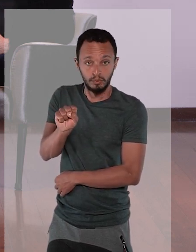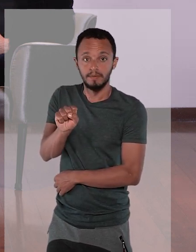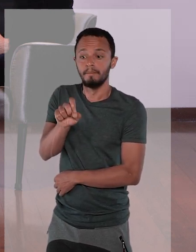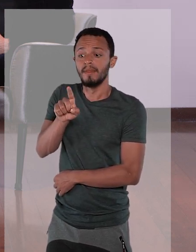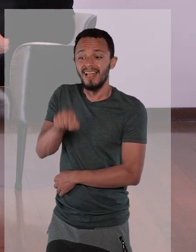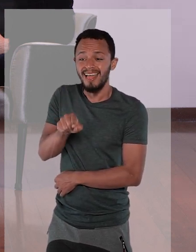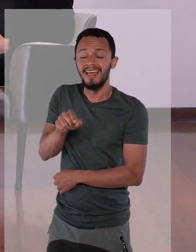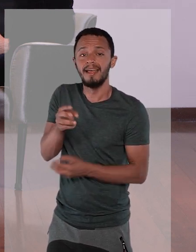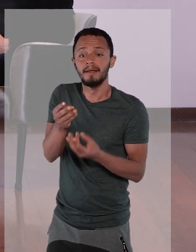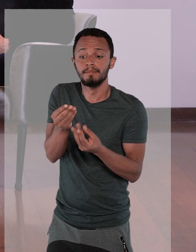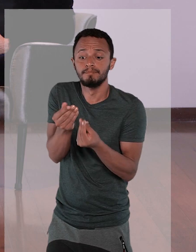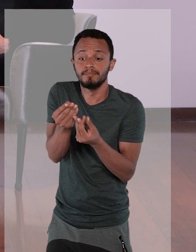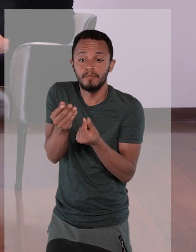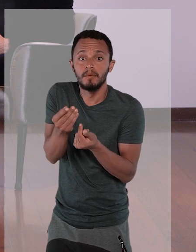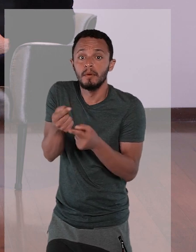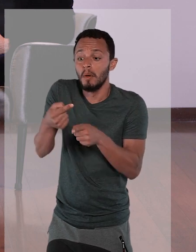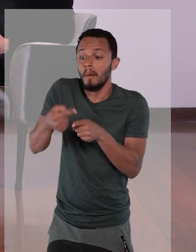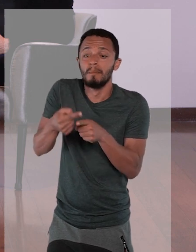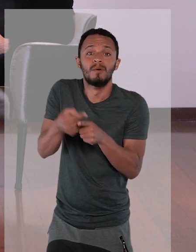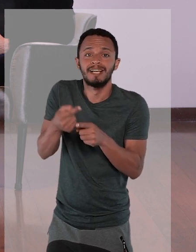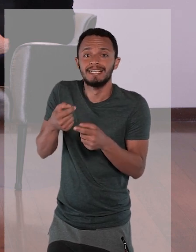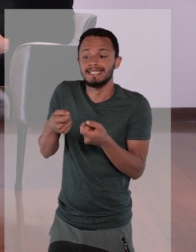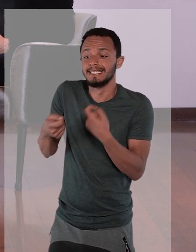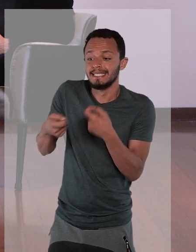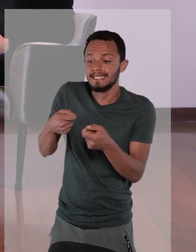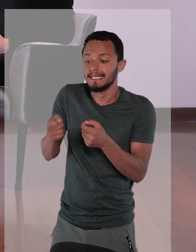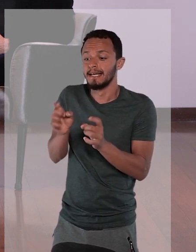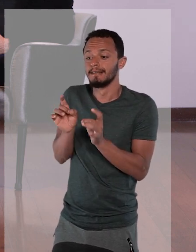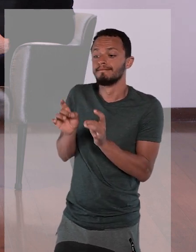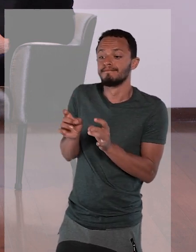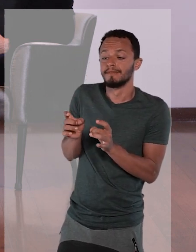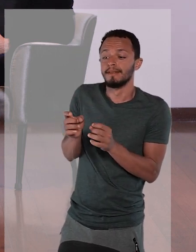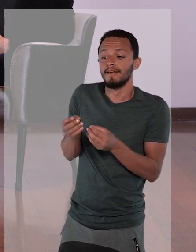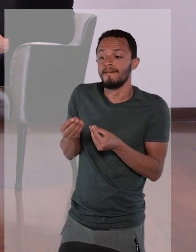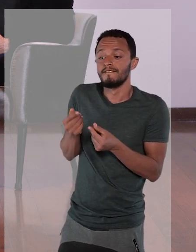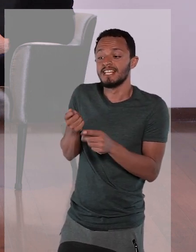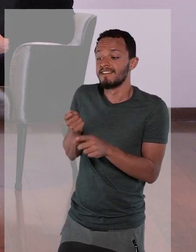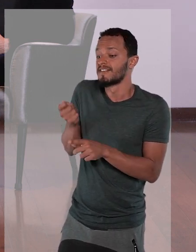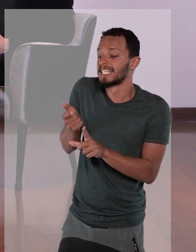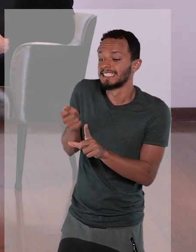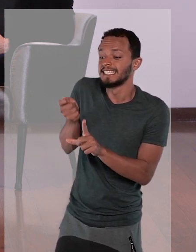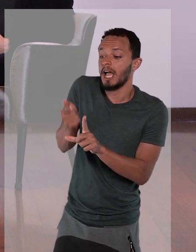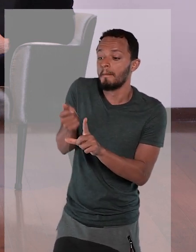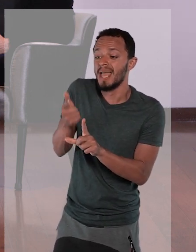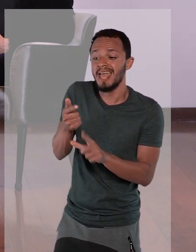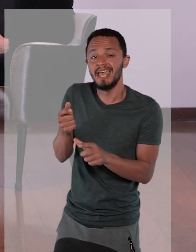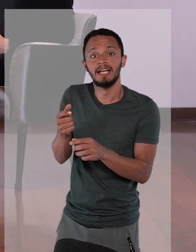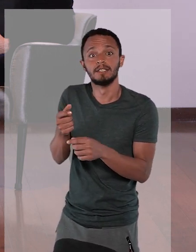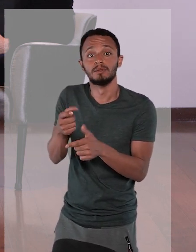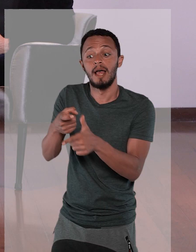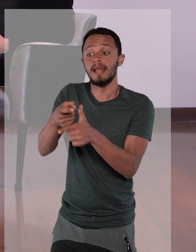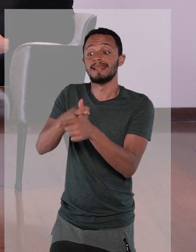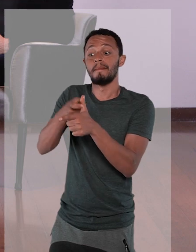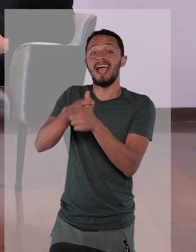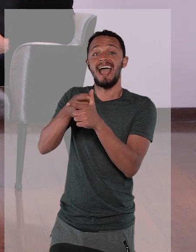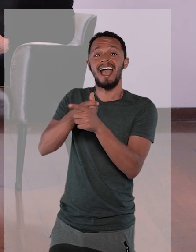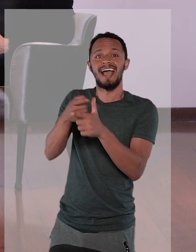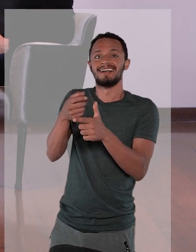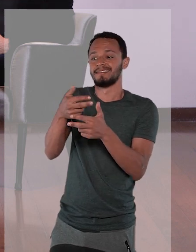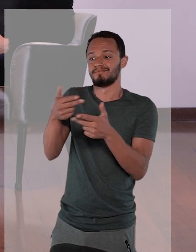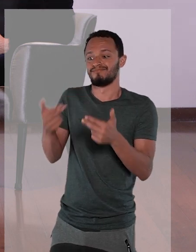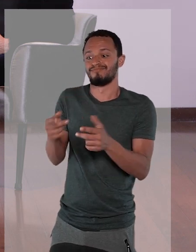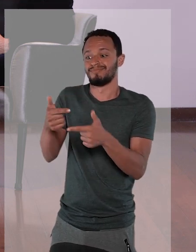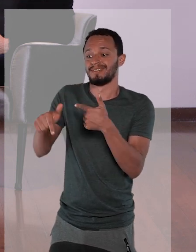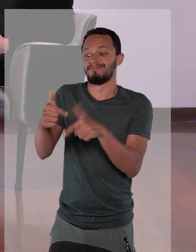financiamento, recursos humanos, etc. Né? E então, assim, e foi assim que tudo começou. E aí eu nunca mais saí. Eles acharam